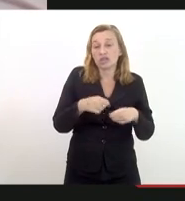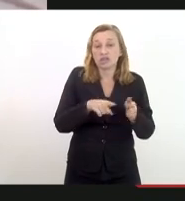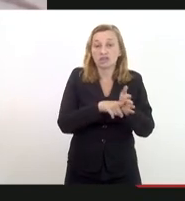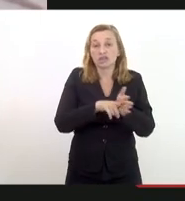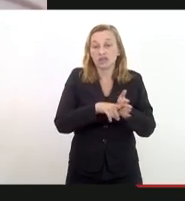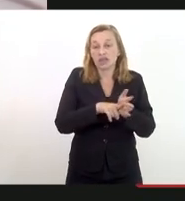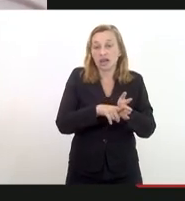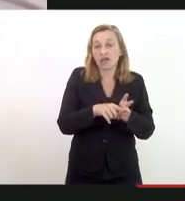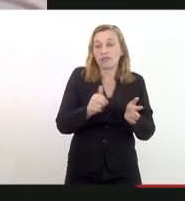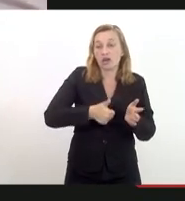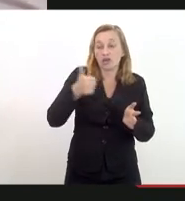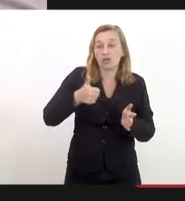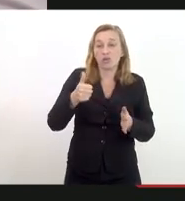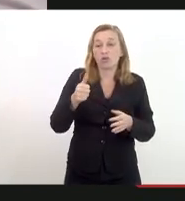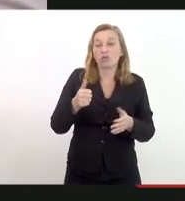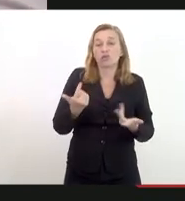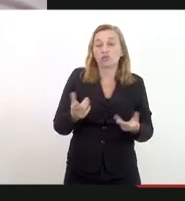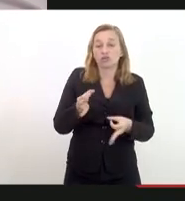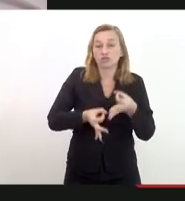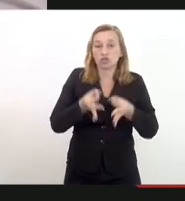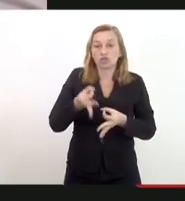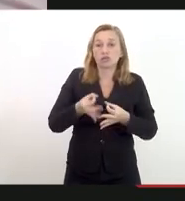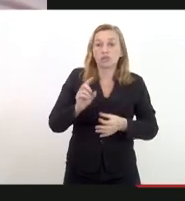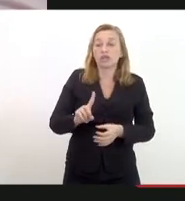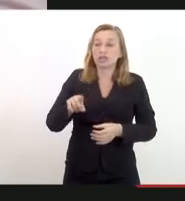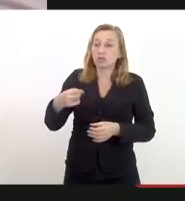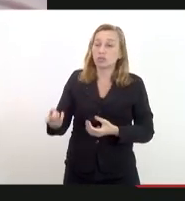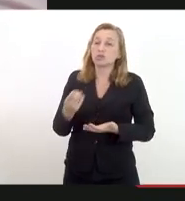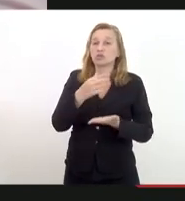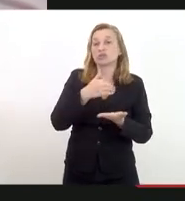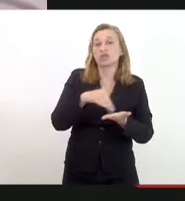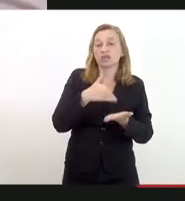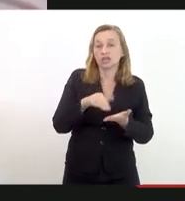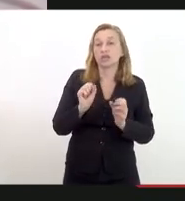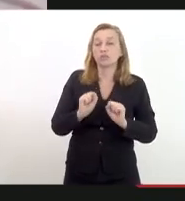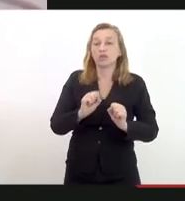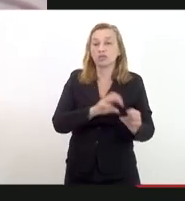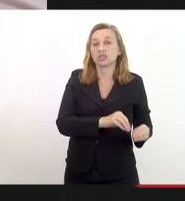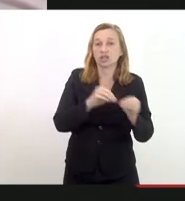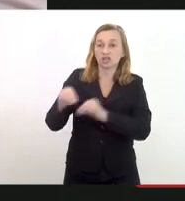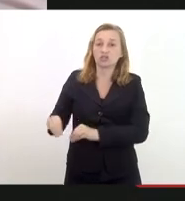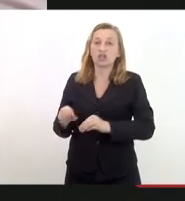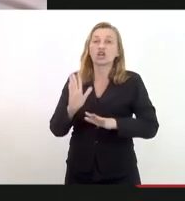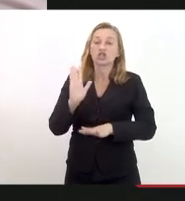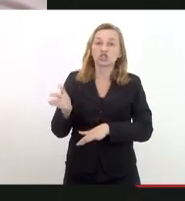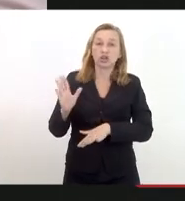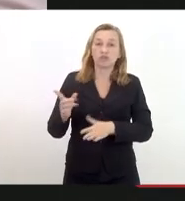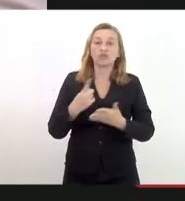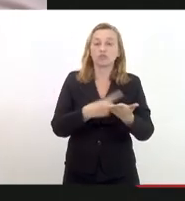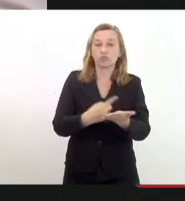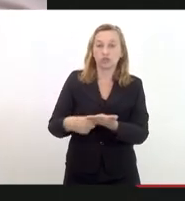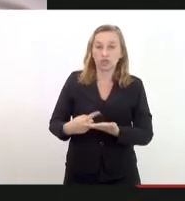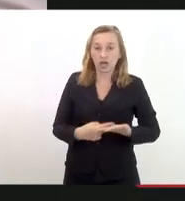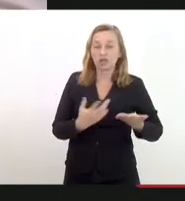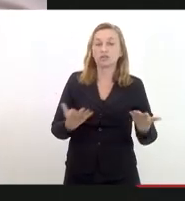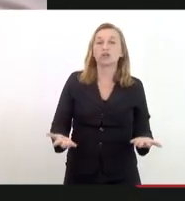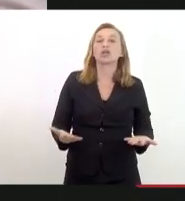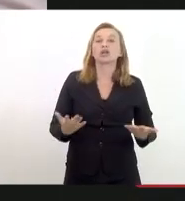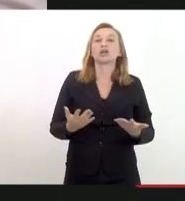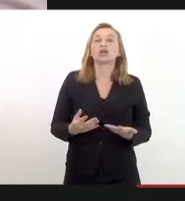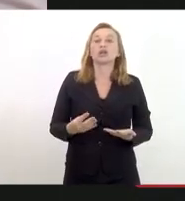para que o secretário possa ser, então, autorizado a fazer a transferência. Isso já foi pactuado em CIB, né,